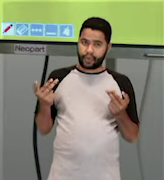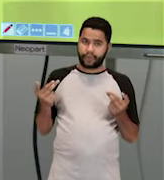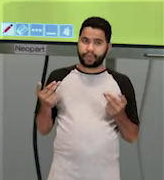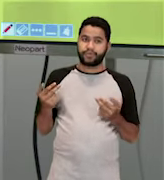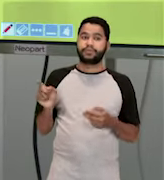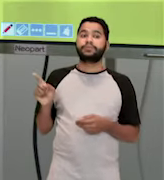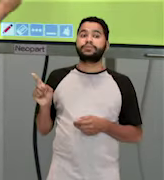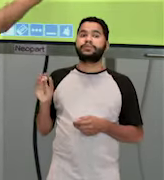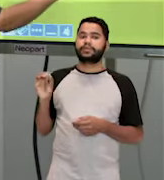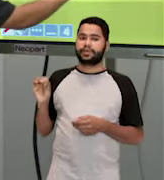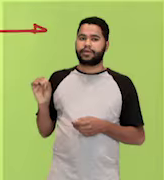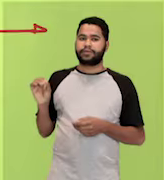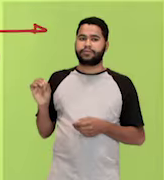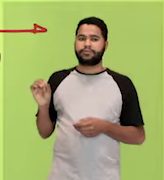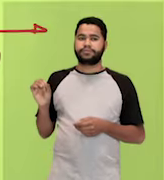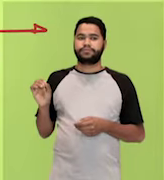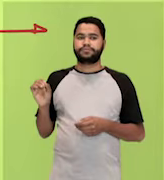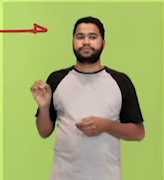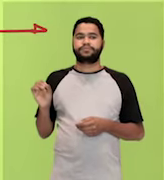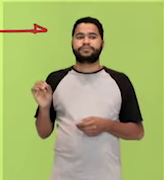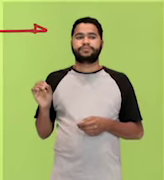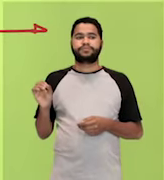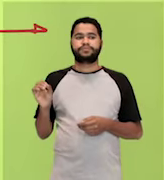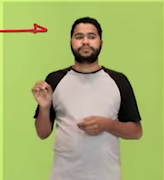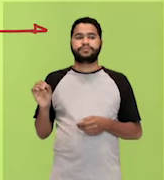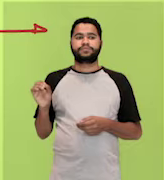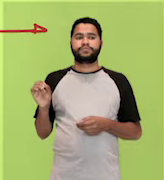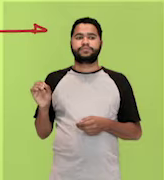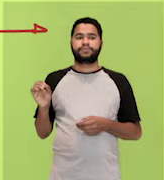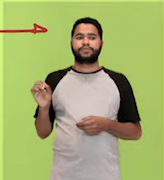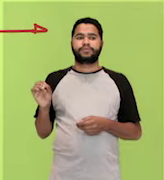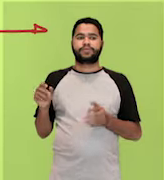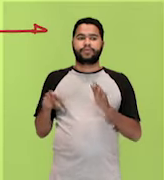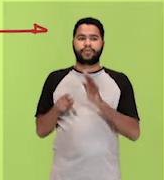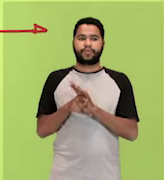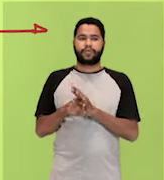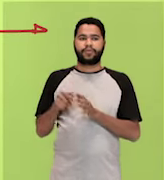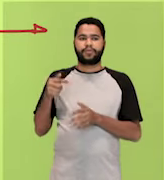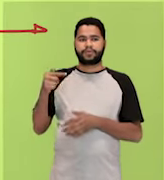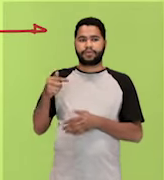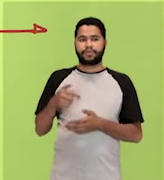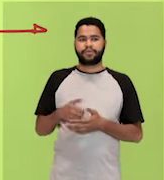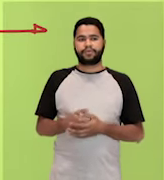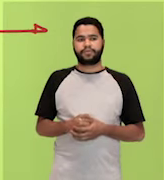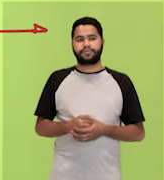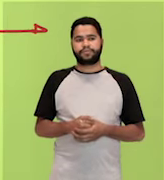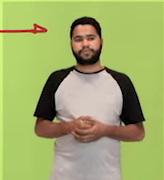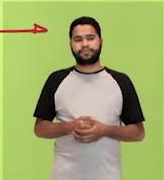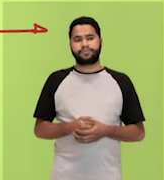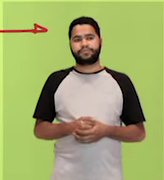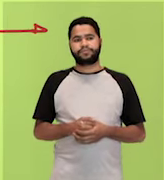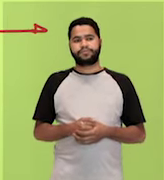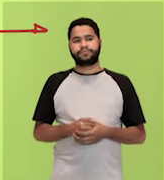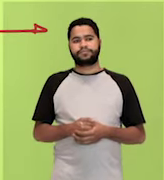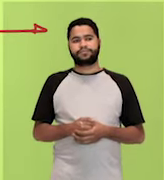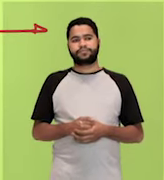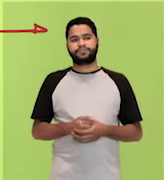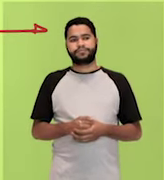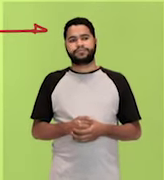estaria quanto? O 0, e aqui estaria... Vou dividir em 7 pedaços. Então seria 1,